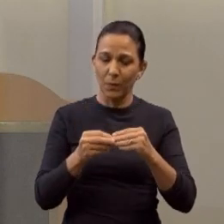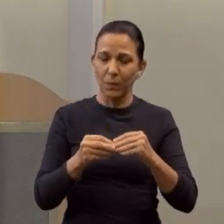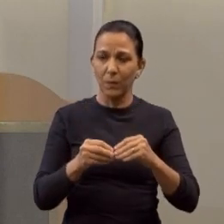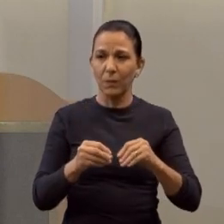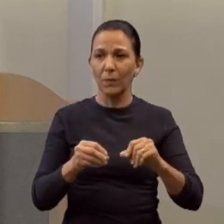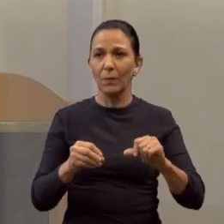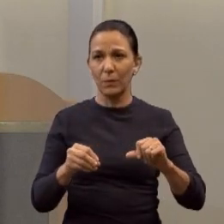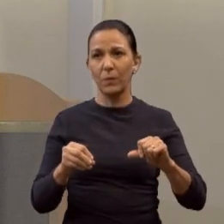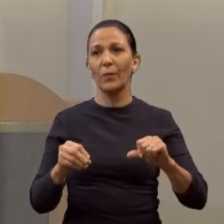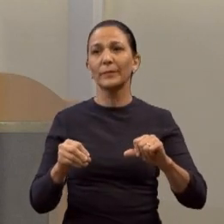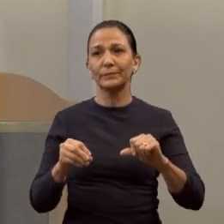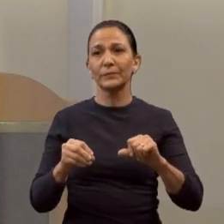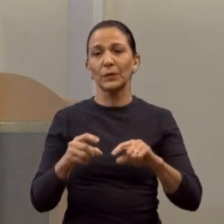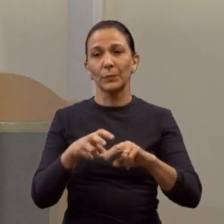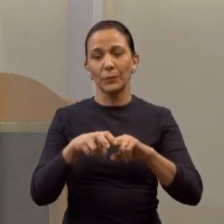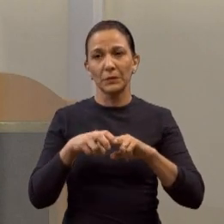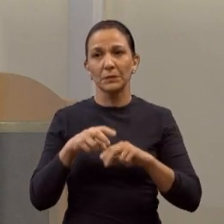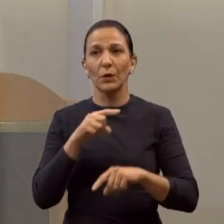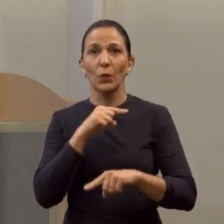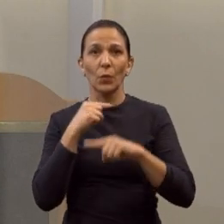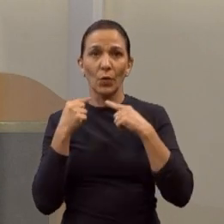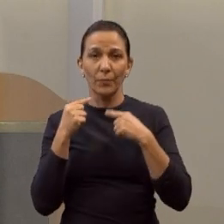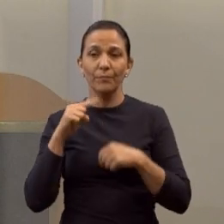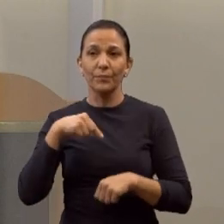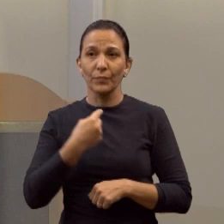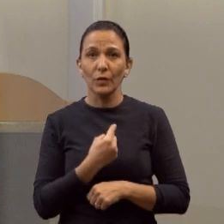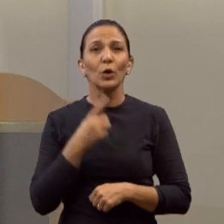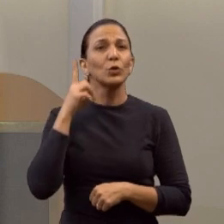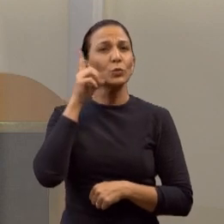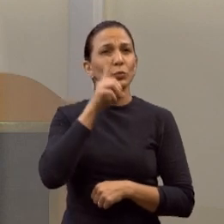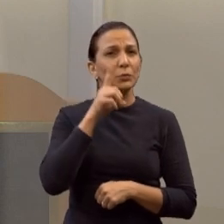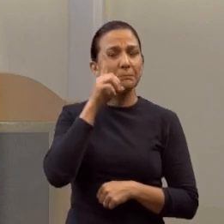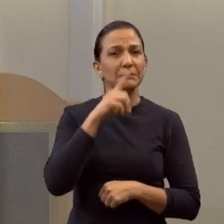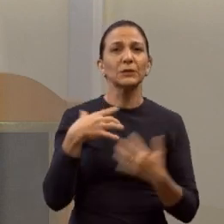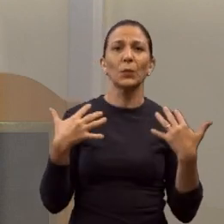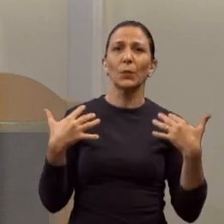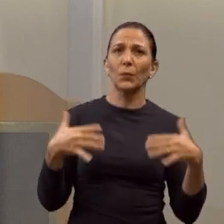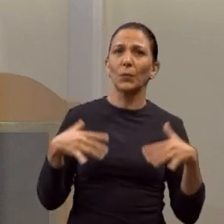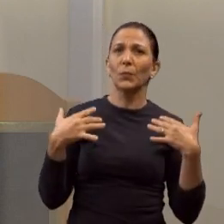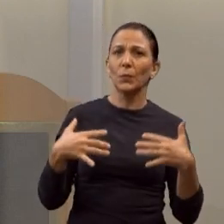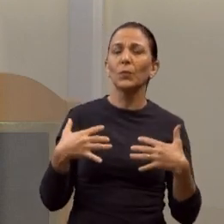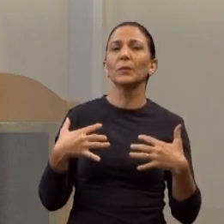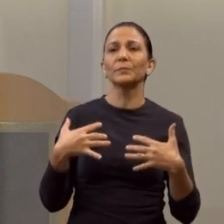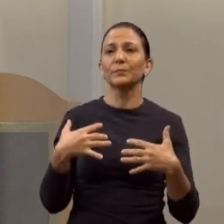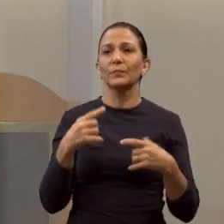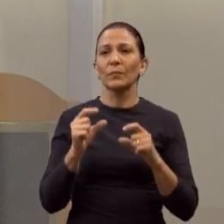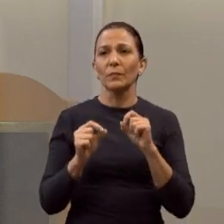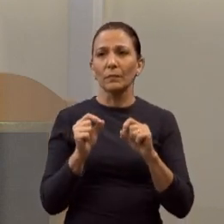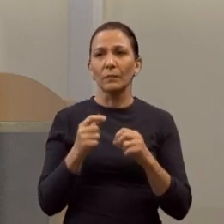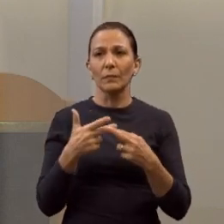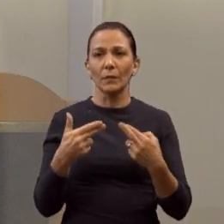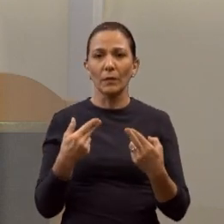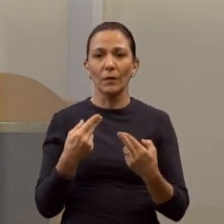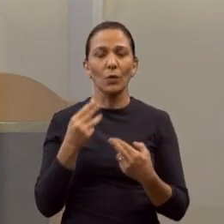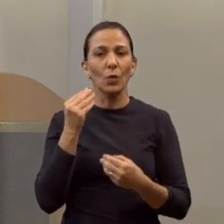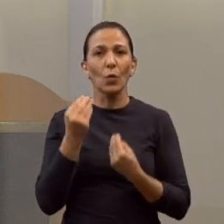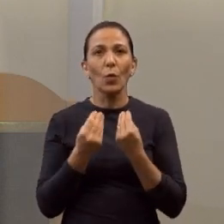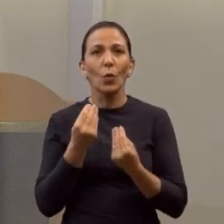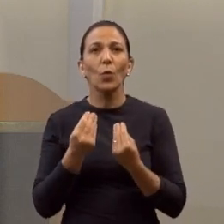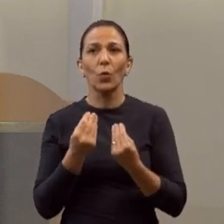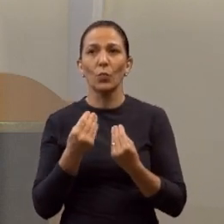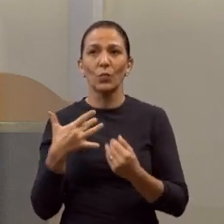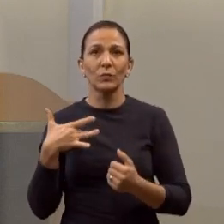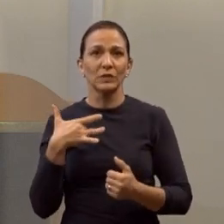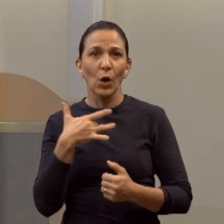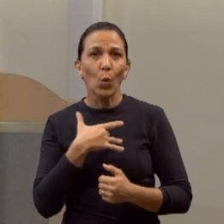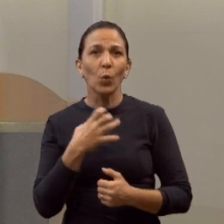não estava contando com isso, estava meio desesperada no domingo mesmo com o que a gente faria